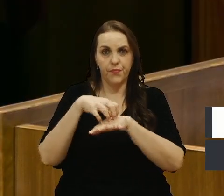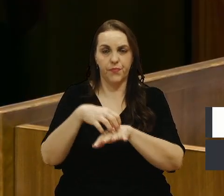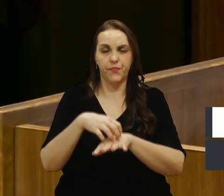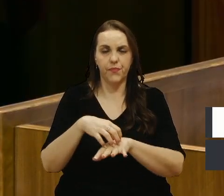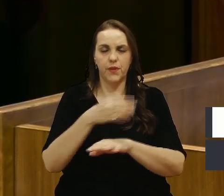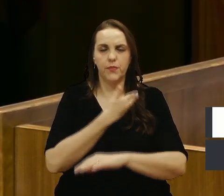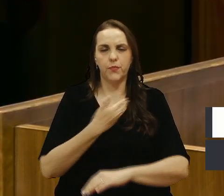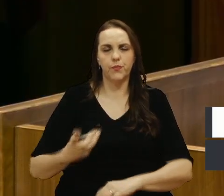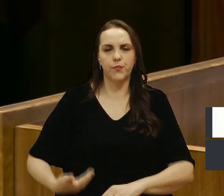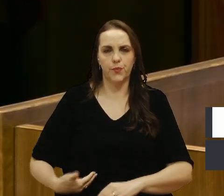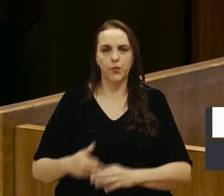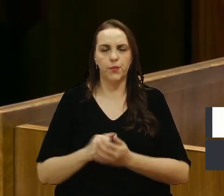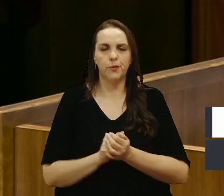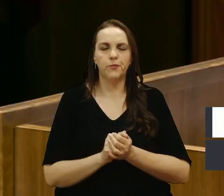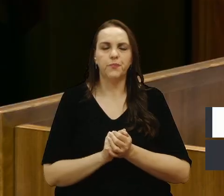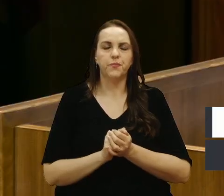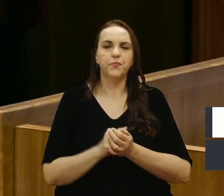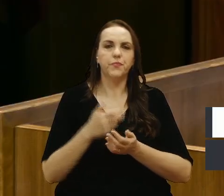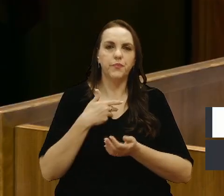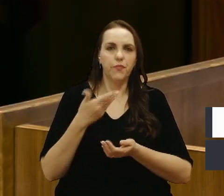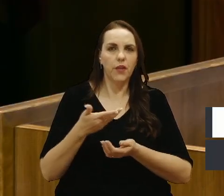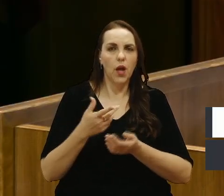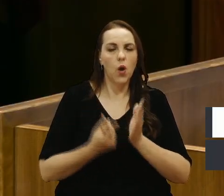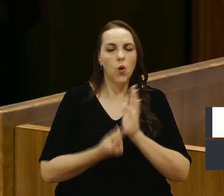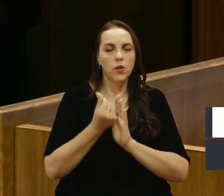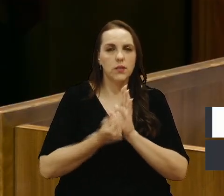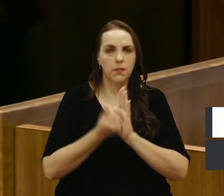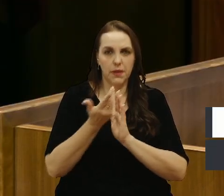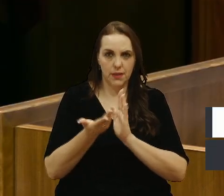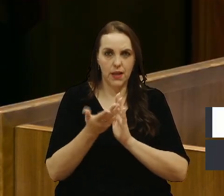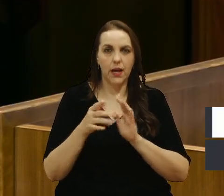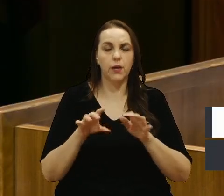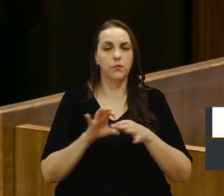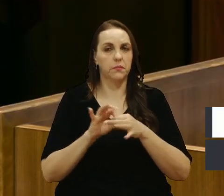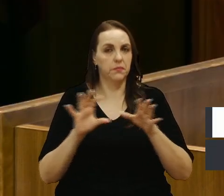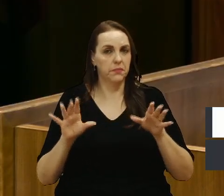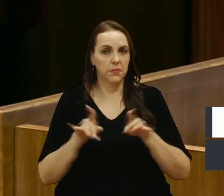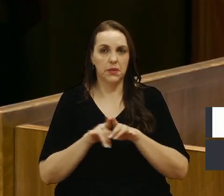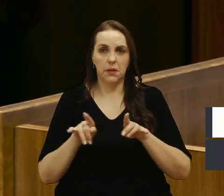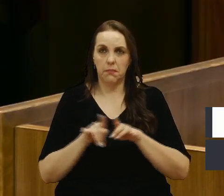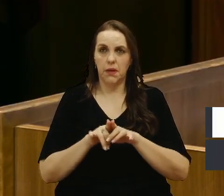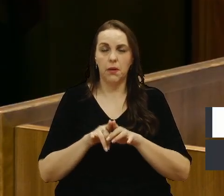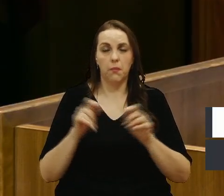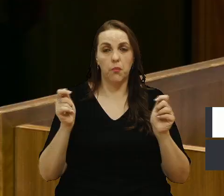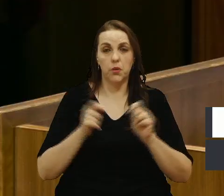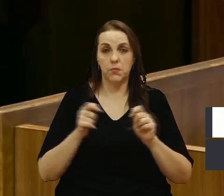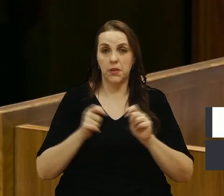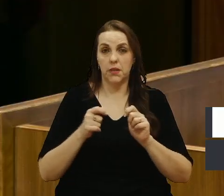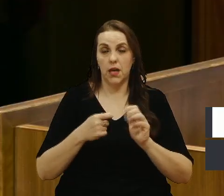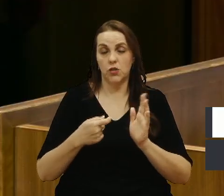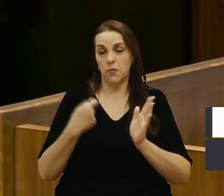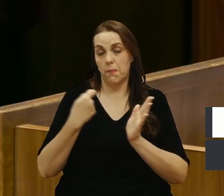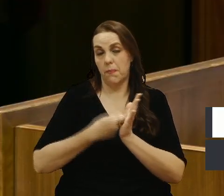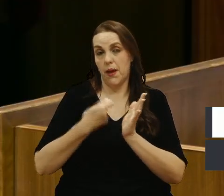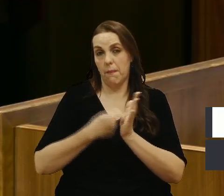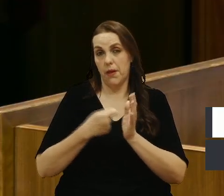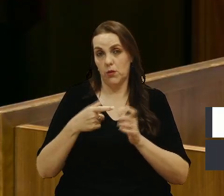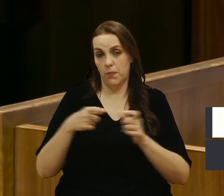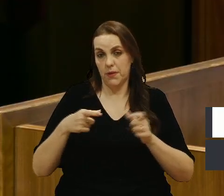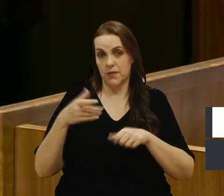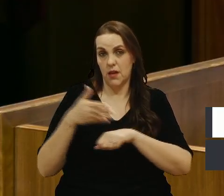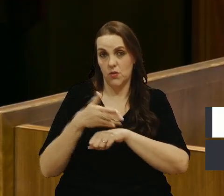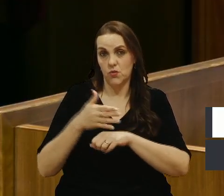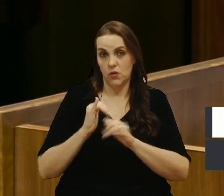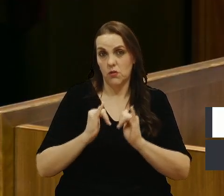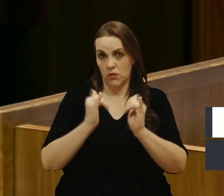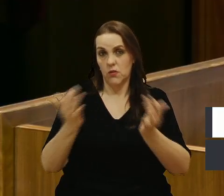de passageiros, visando o alívio orçamentário e a modicidade tarifária. É um modelo que permite distribuir recursos de